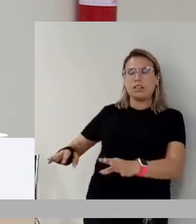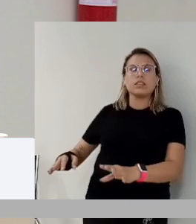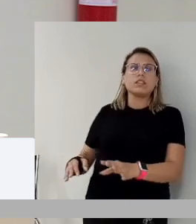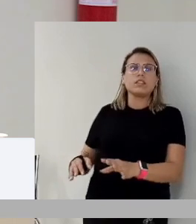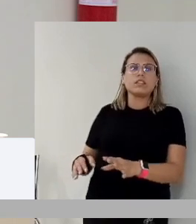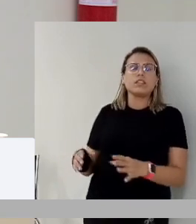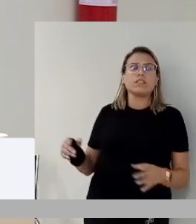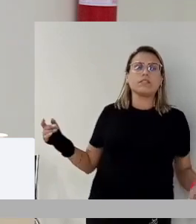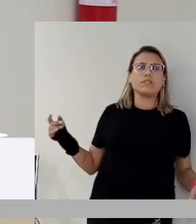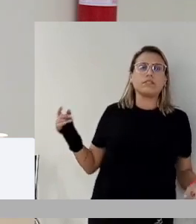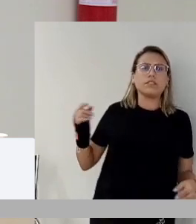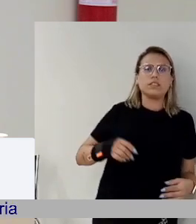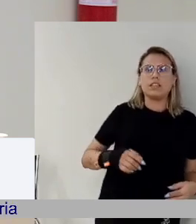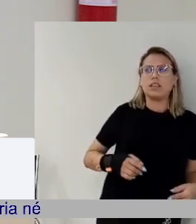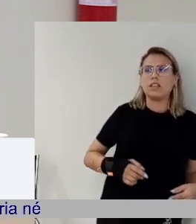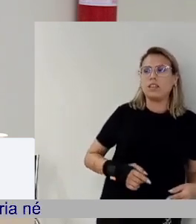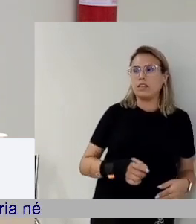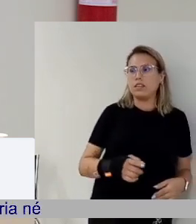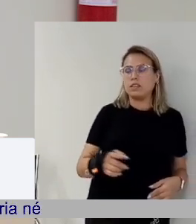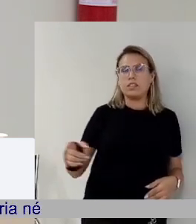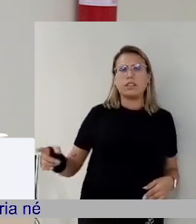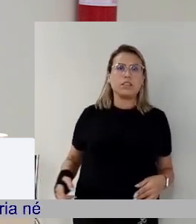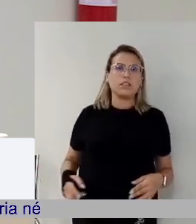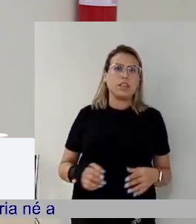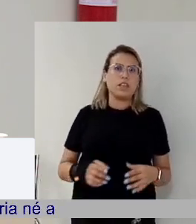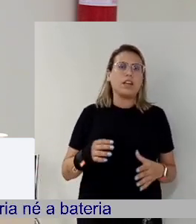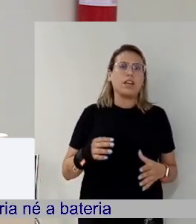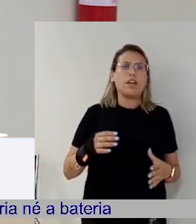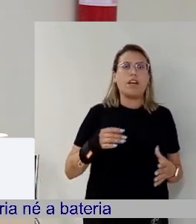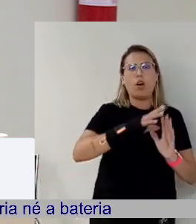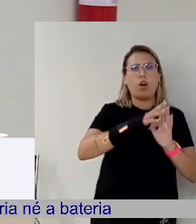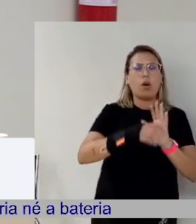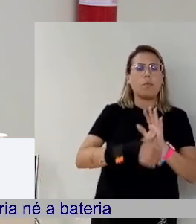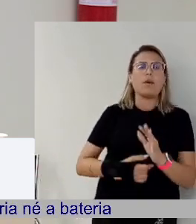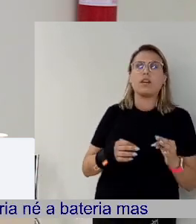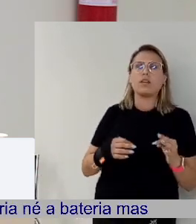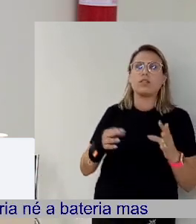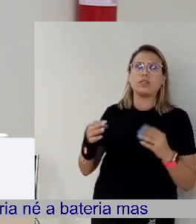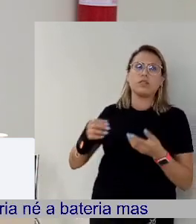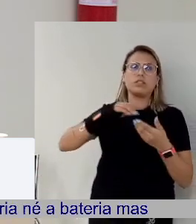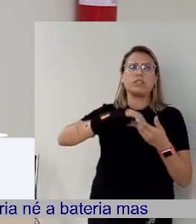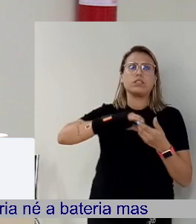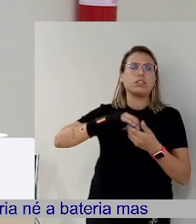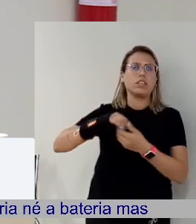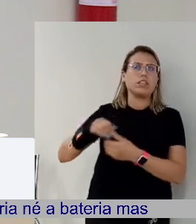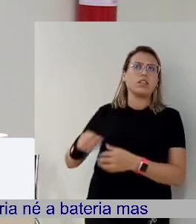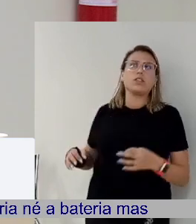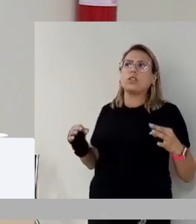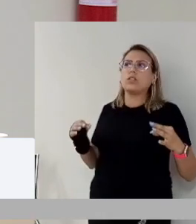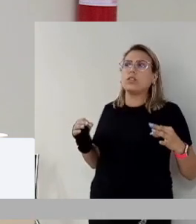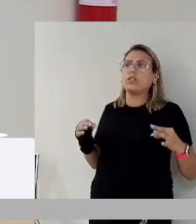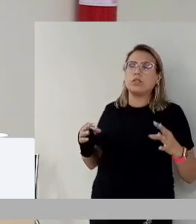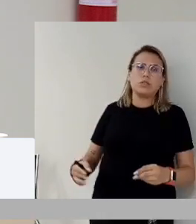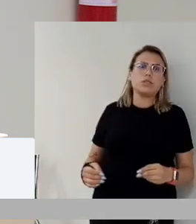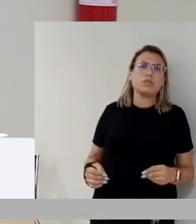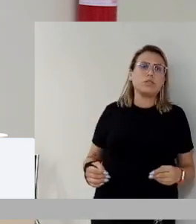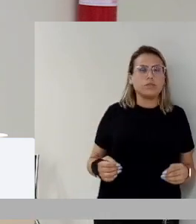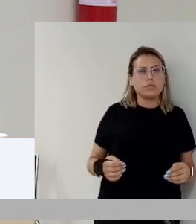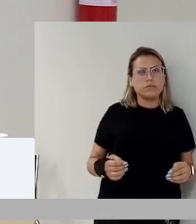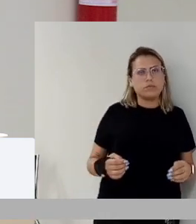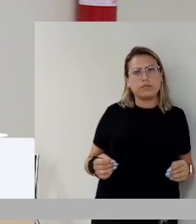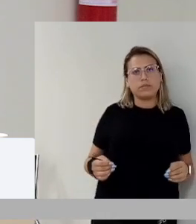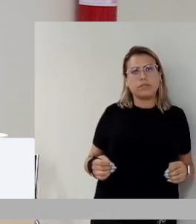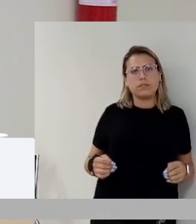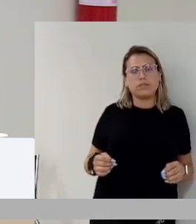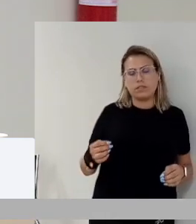Vieram lá assaltaram só tudo de de de Teila as mantas que já tinha nas células lá nas valas lá não deixaram